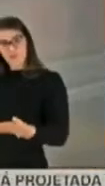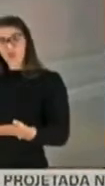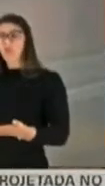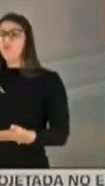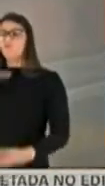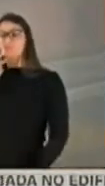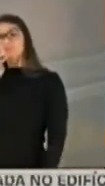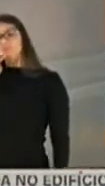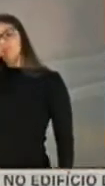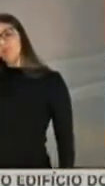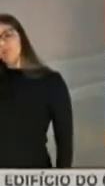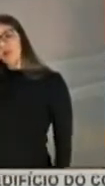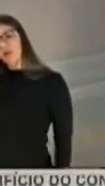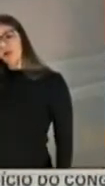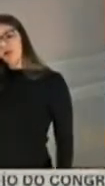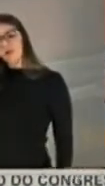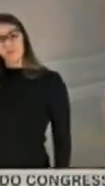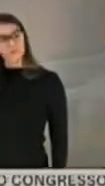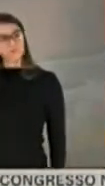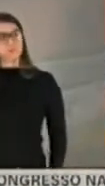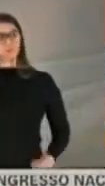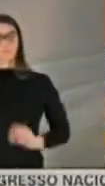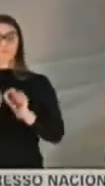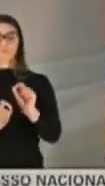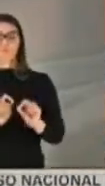vai e diz que